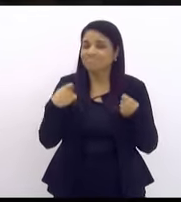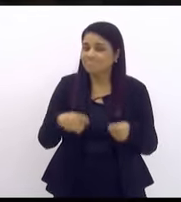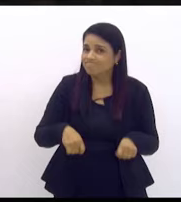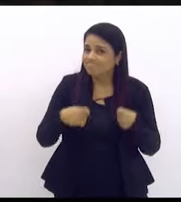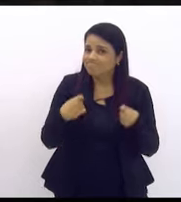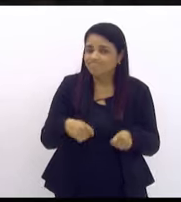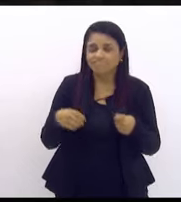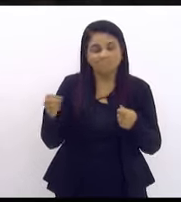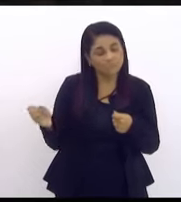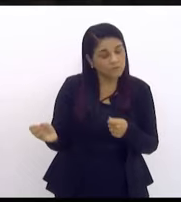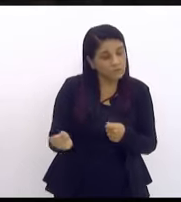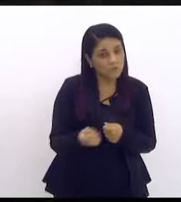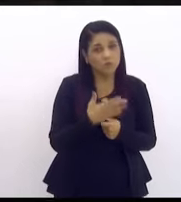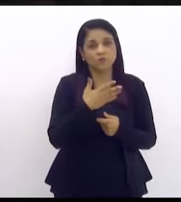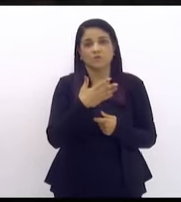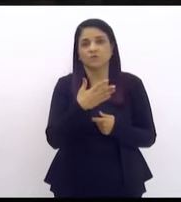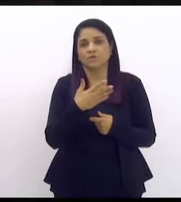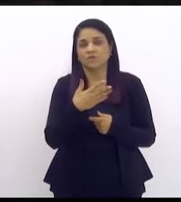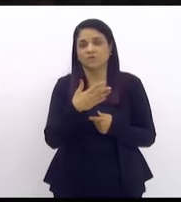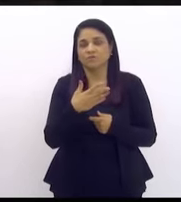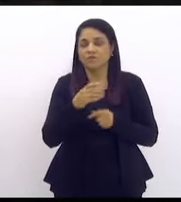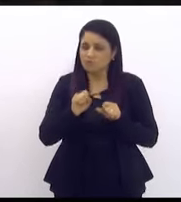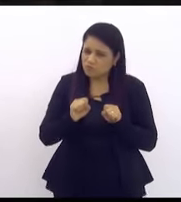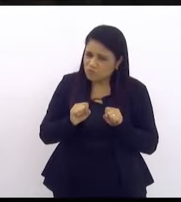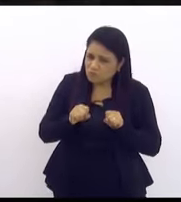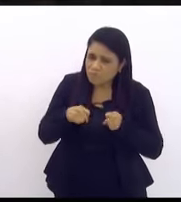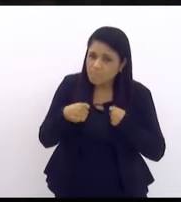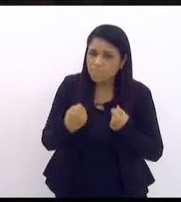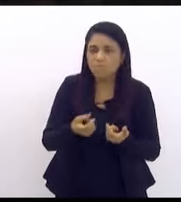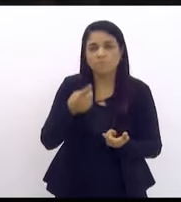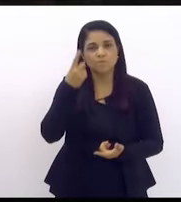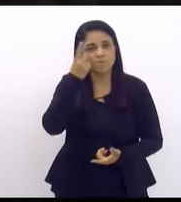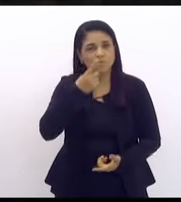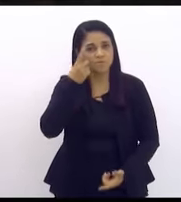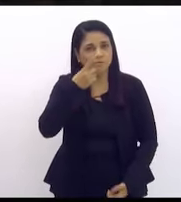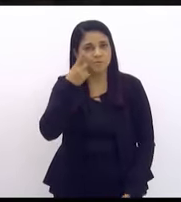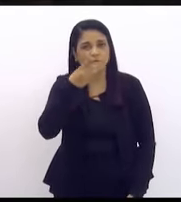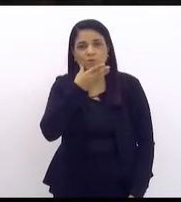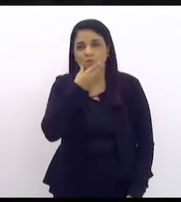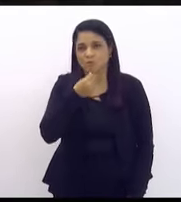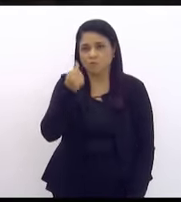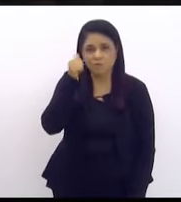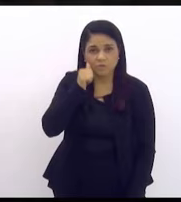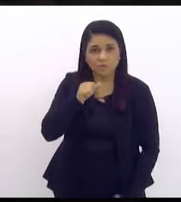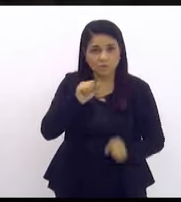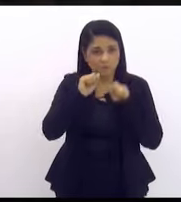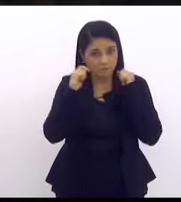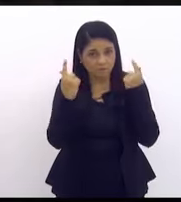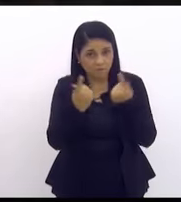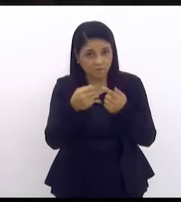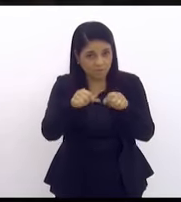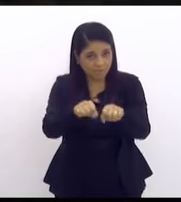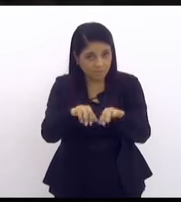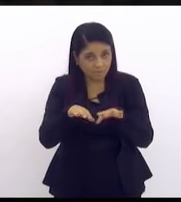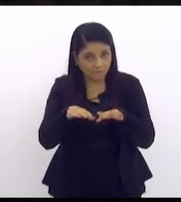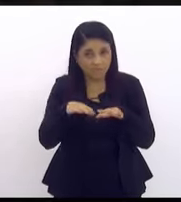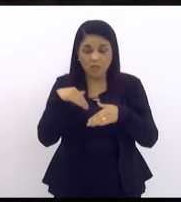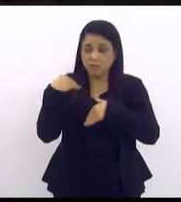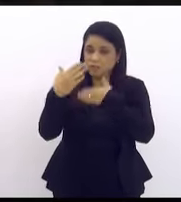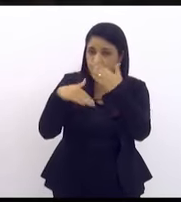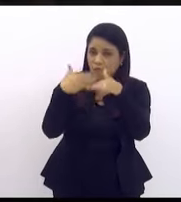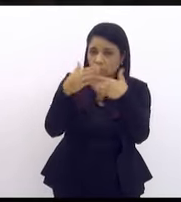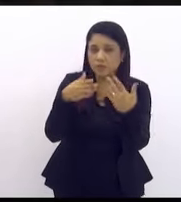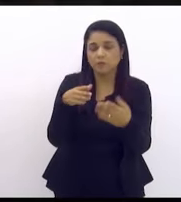uma inovação trazida pelo esforço das deputadas e deputados dessa casa em contribuição ao desenvolvimento do